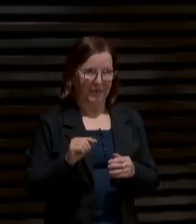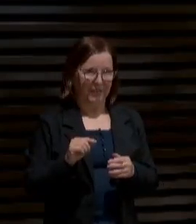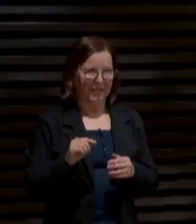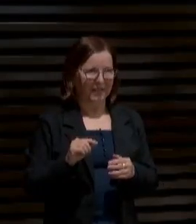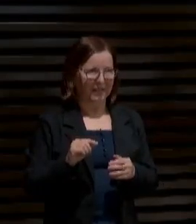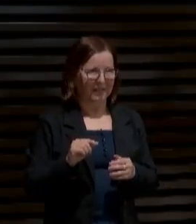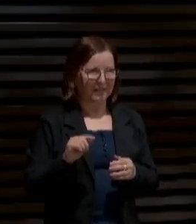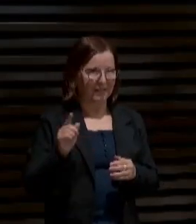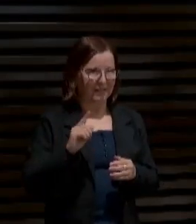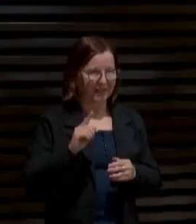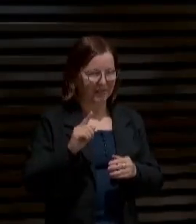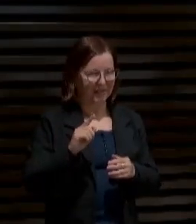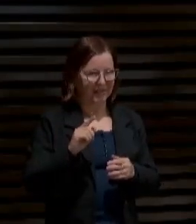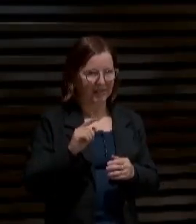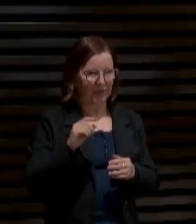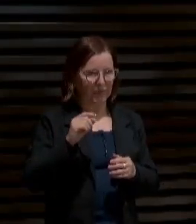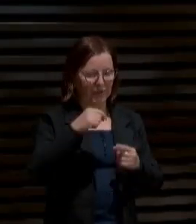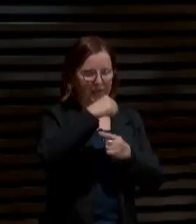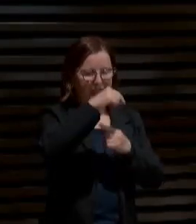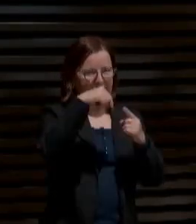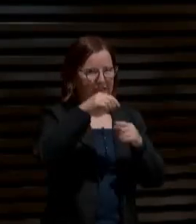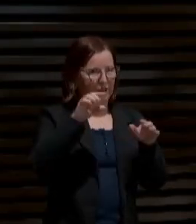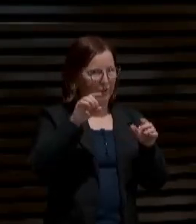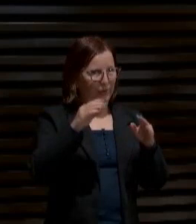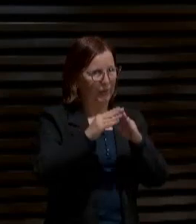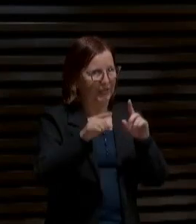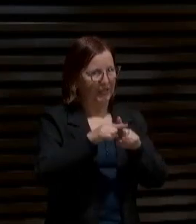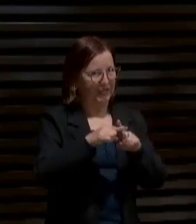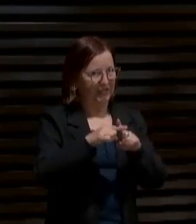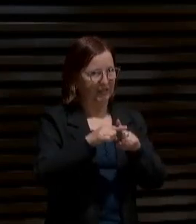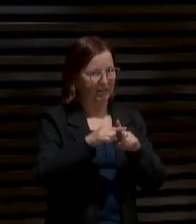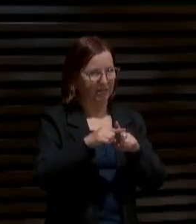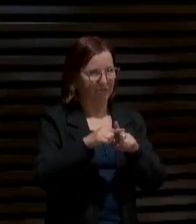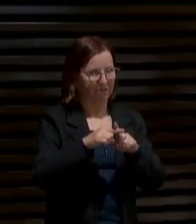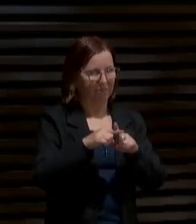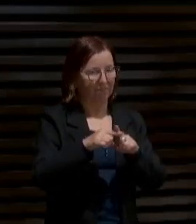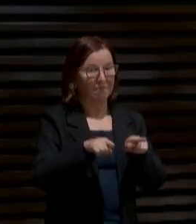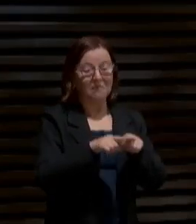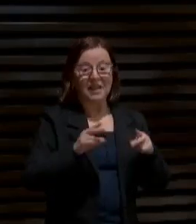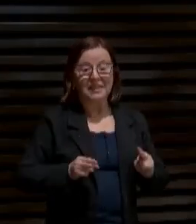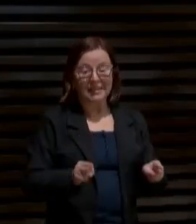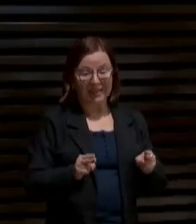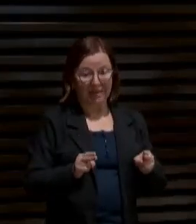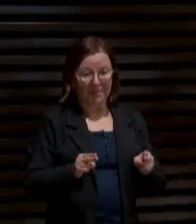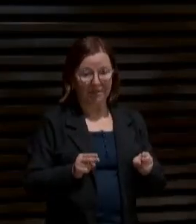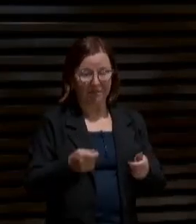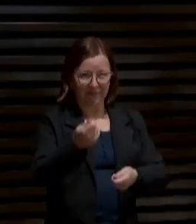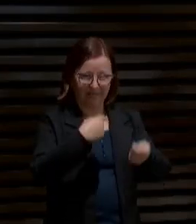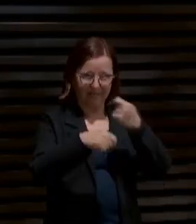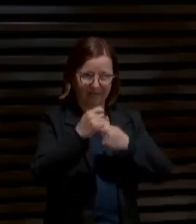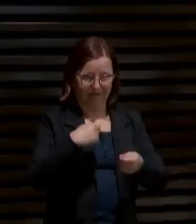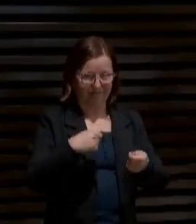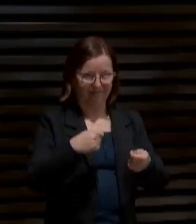santidade e guarda lá para fazer outras coisas então é no negócio era os relacionamentos ela o carro pelo